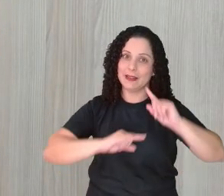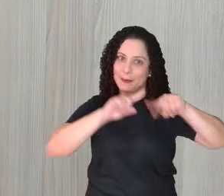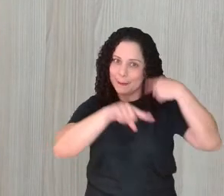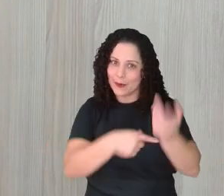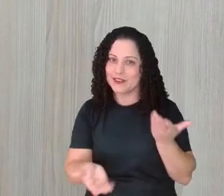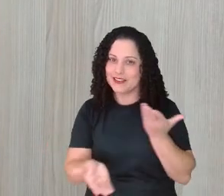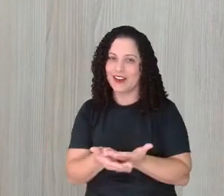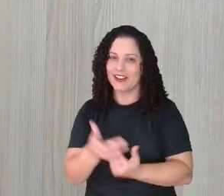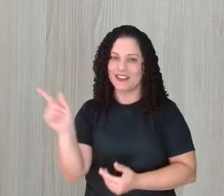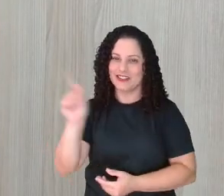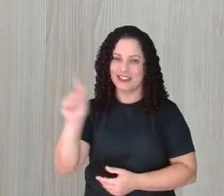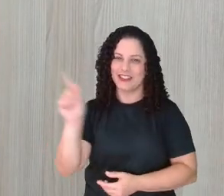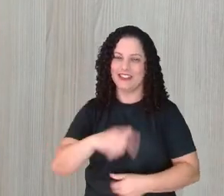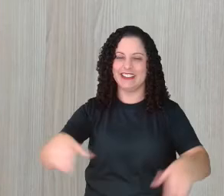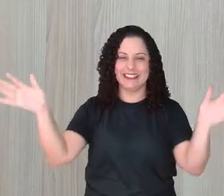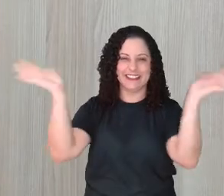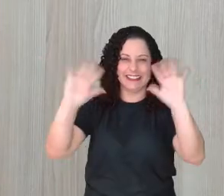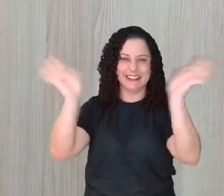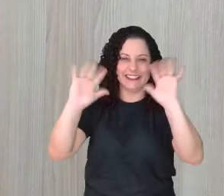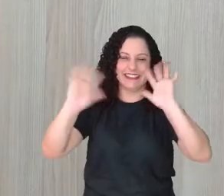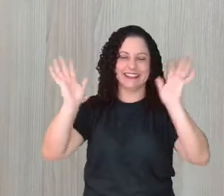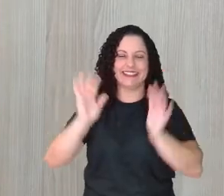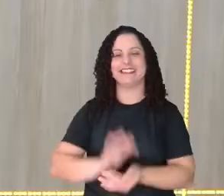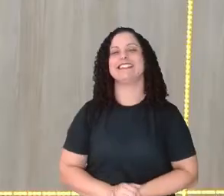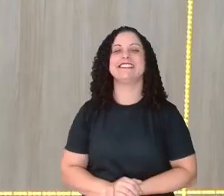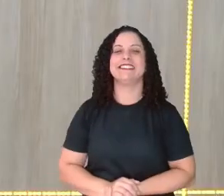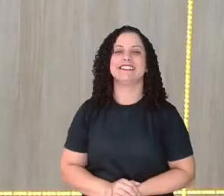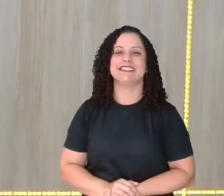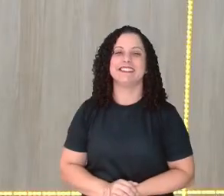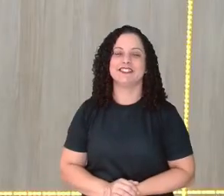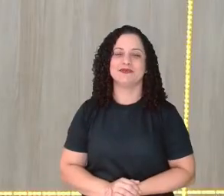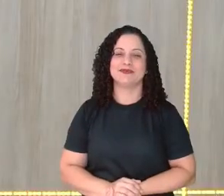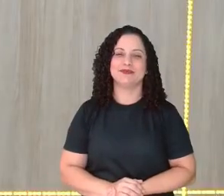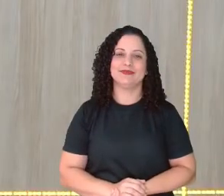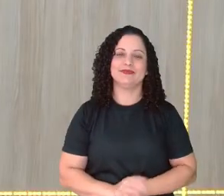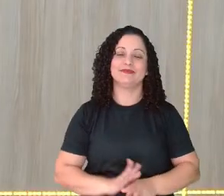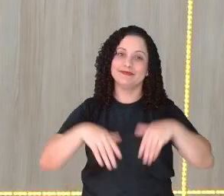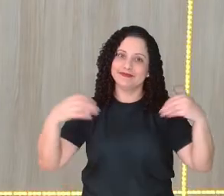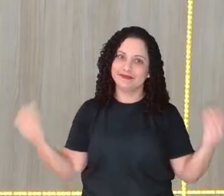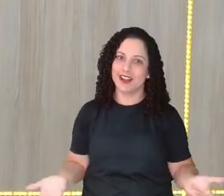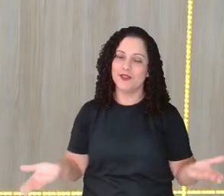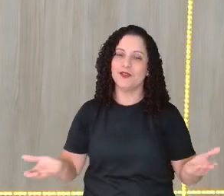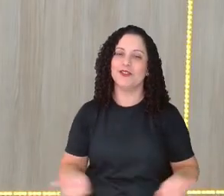geografia. Tchau, turma. Até a próxima. Então é isso,